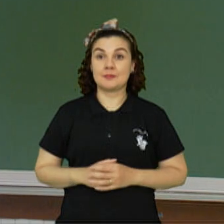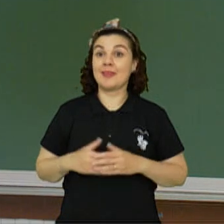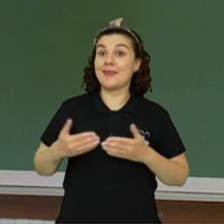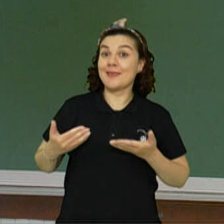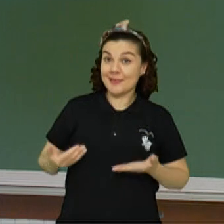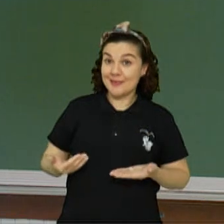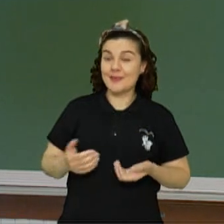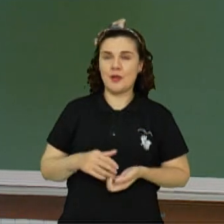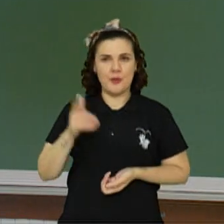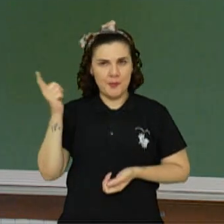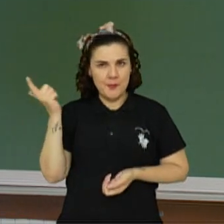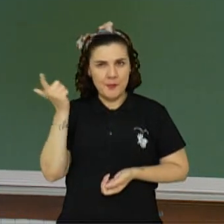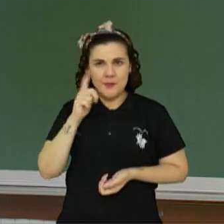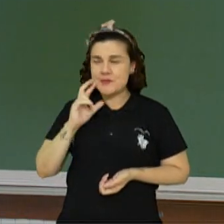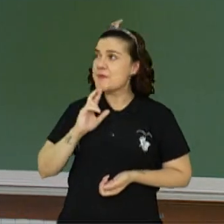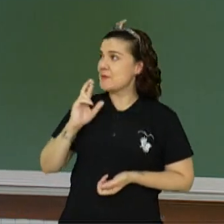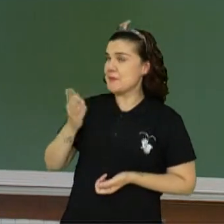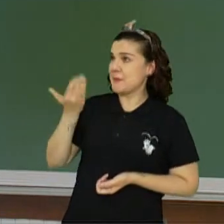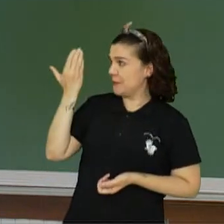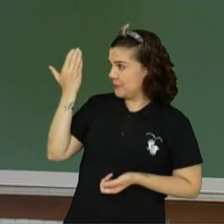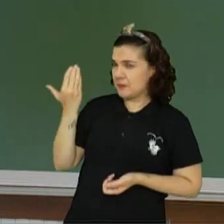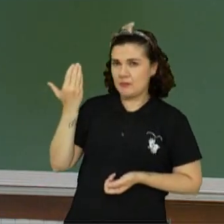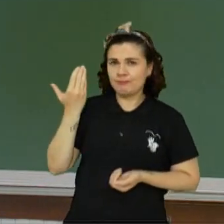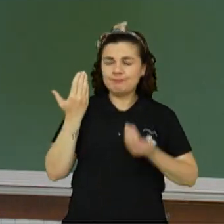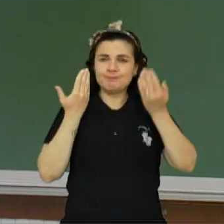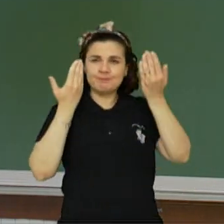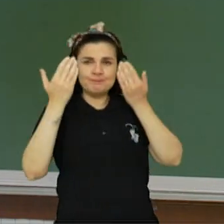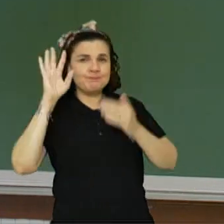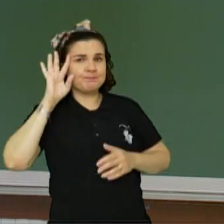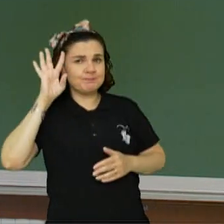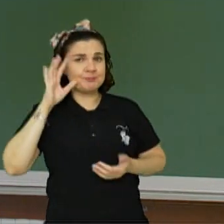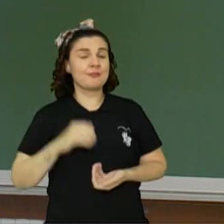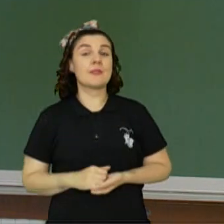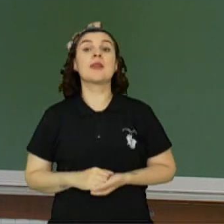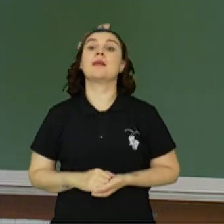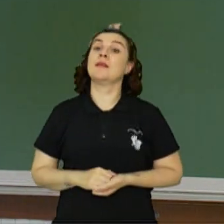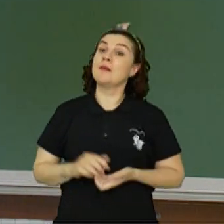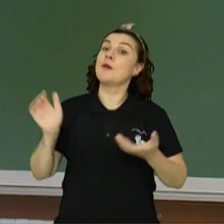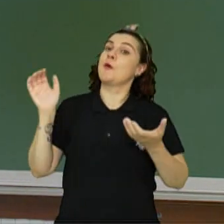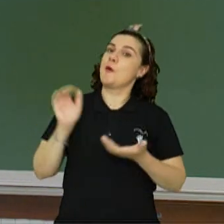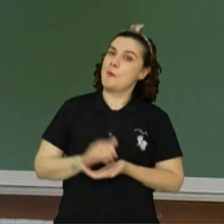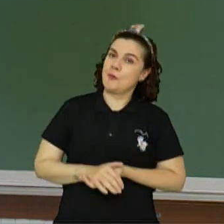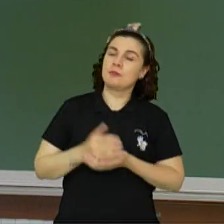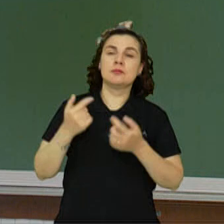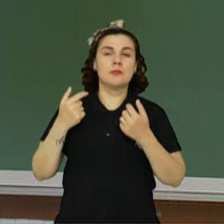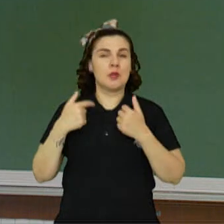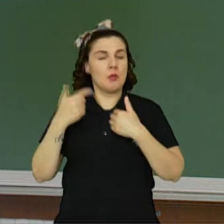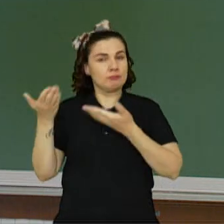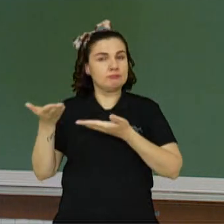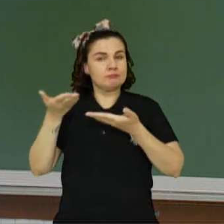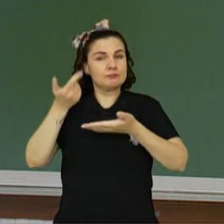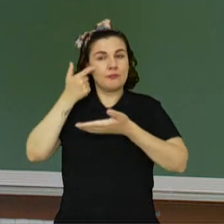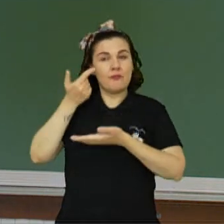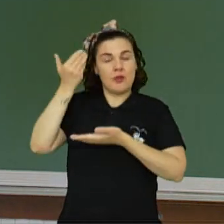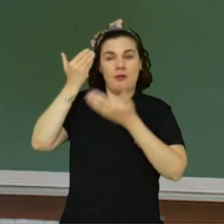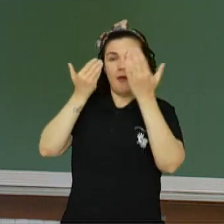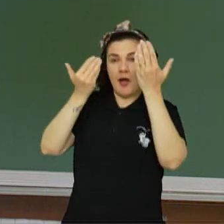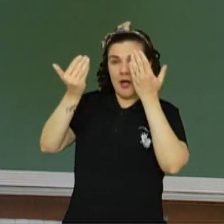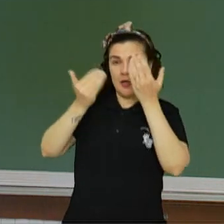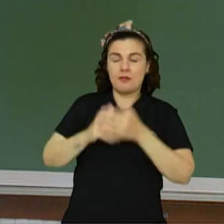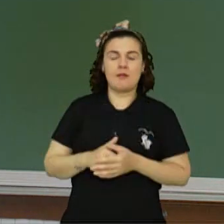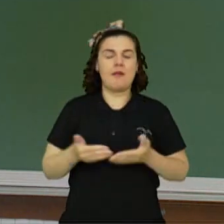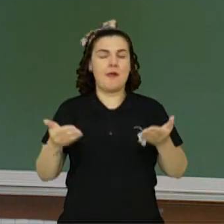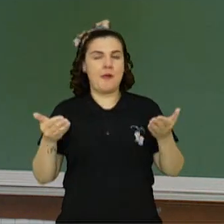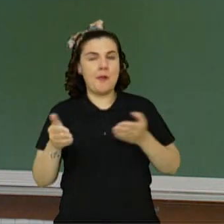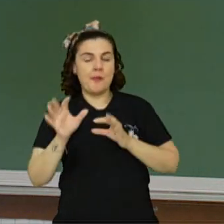Daí, pessoal, conseguiram responder? Analisaram um pouquinho? Bom, eu convido vocês a analisar como é que